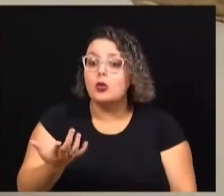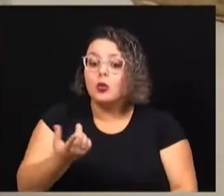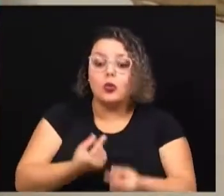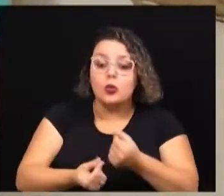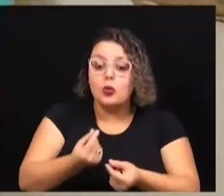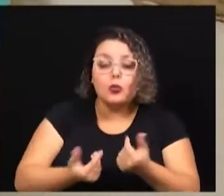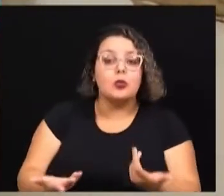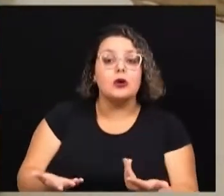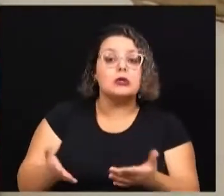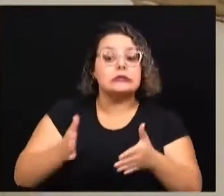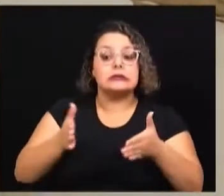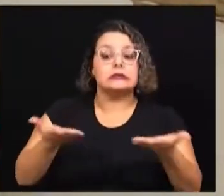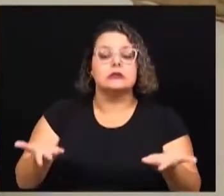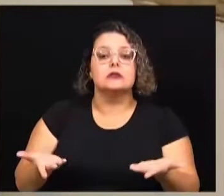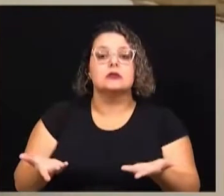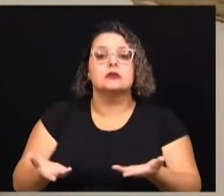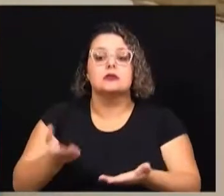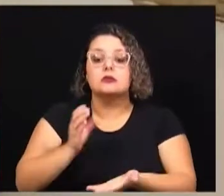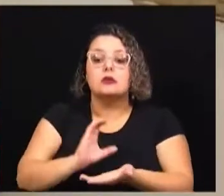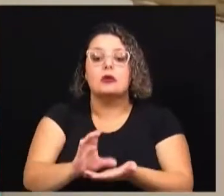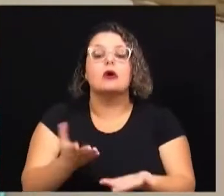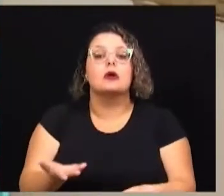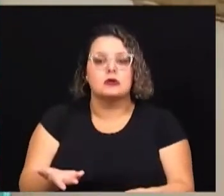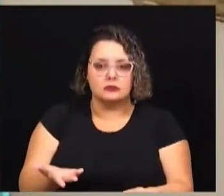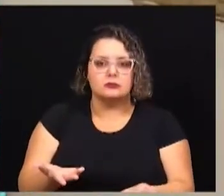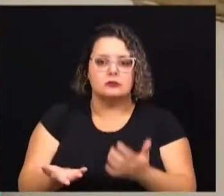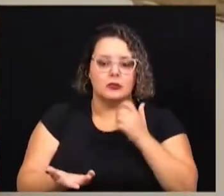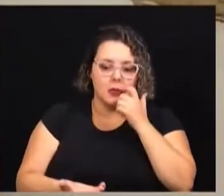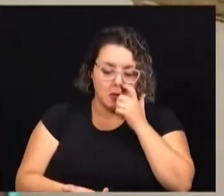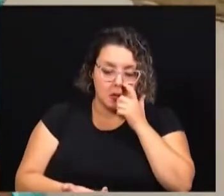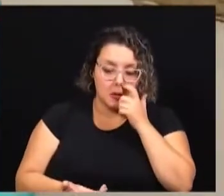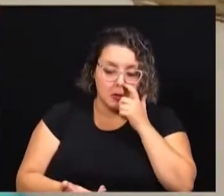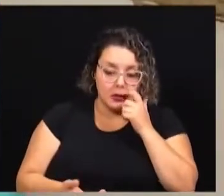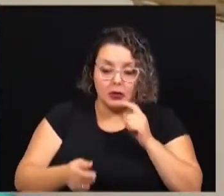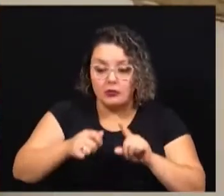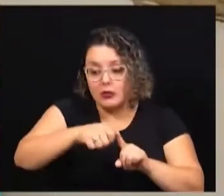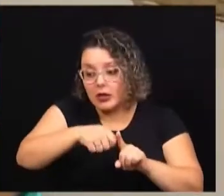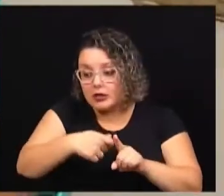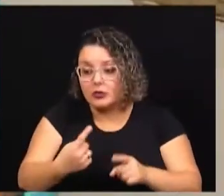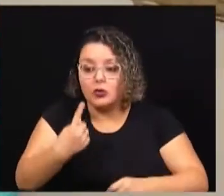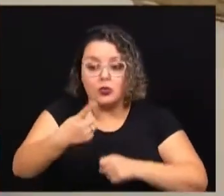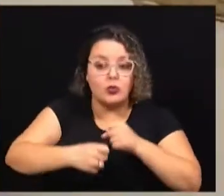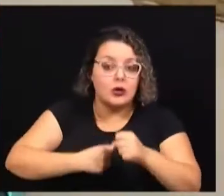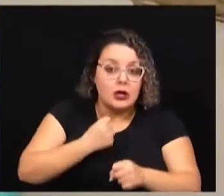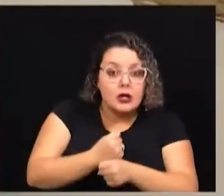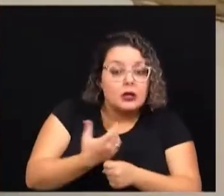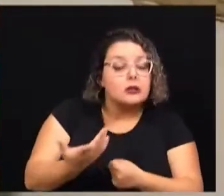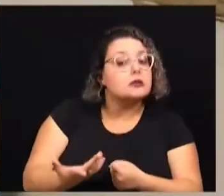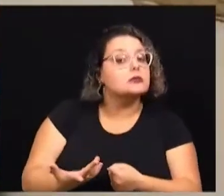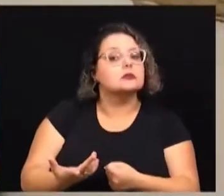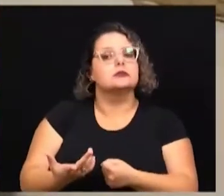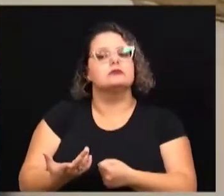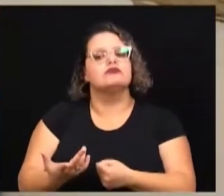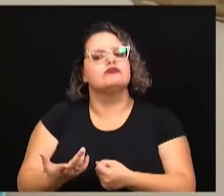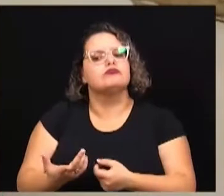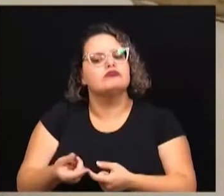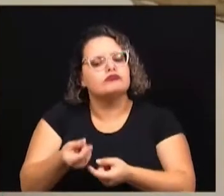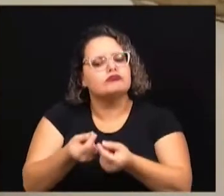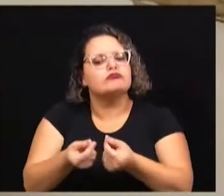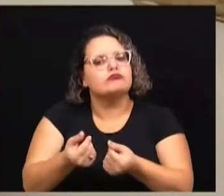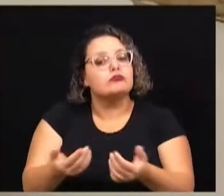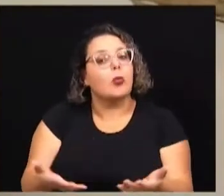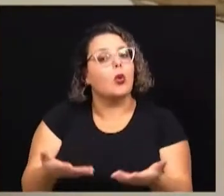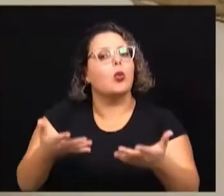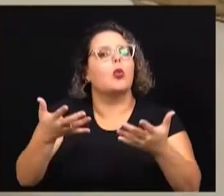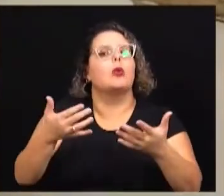economia? O que aconteceu agora? E aí aquela aplicação que eu tenho, e passa uns meses, passa um ano, aí você vai vendo aquele dinheiro crescendo,